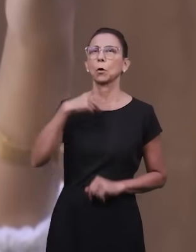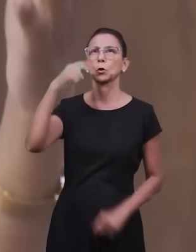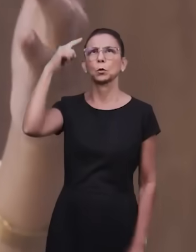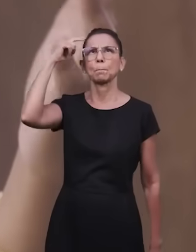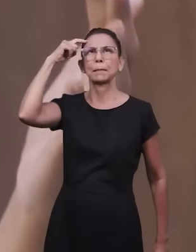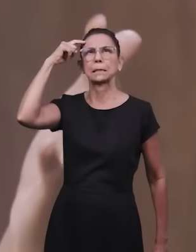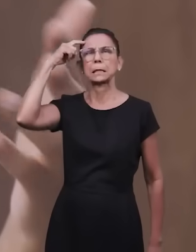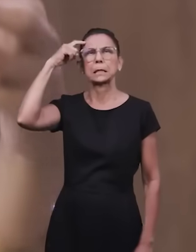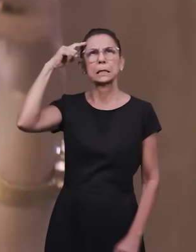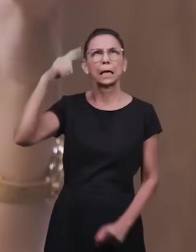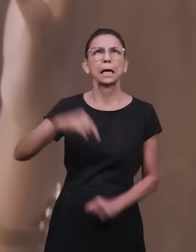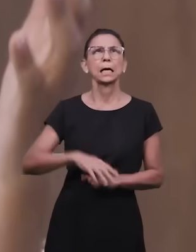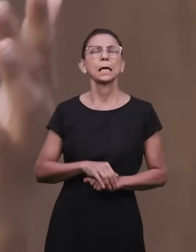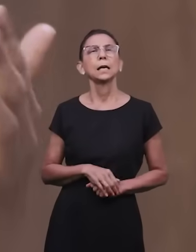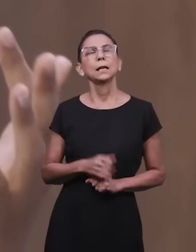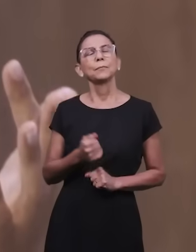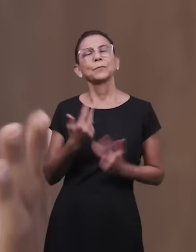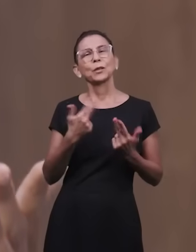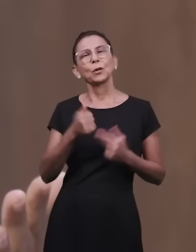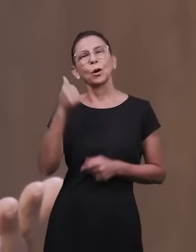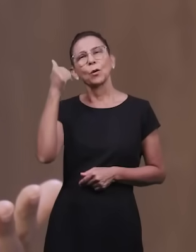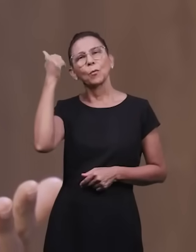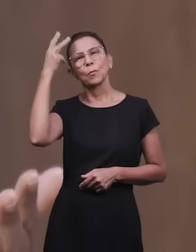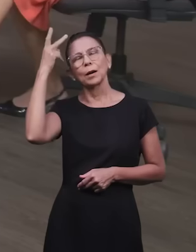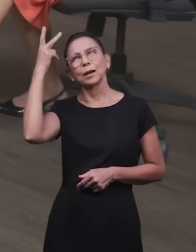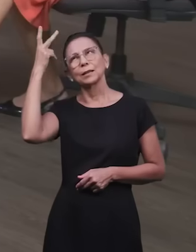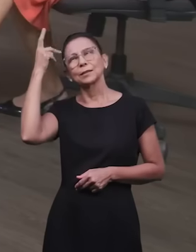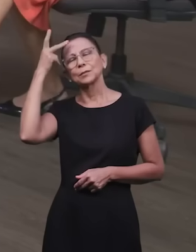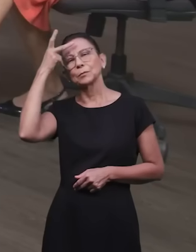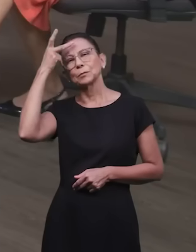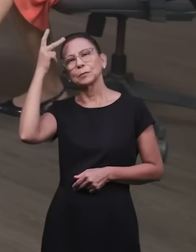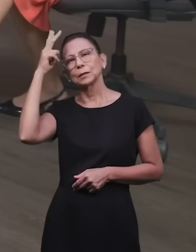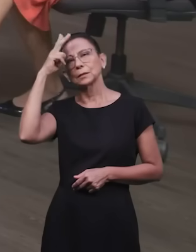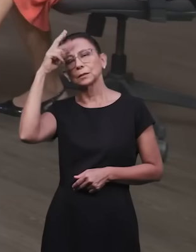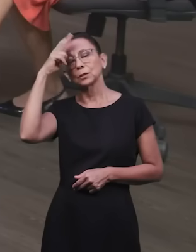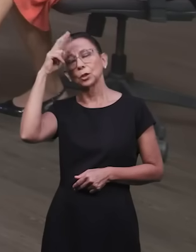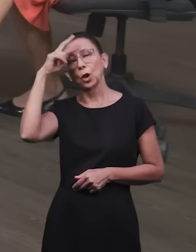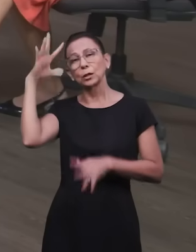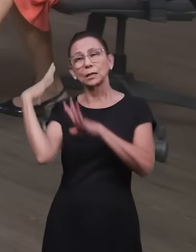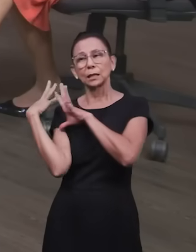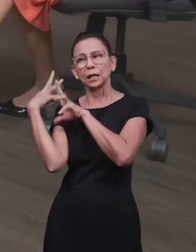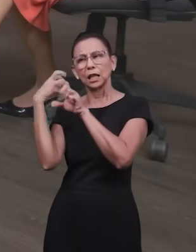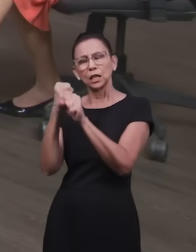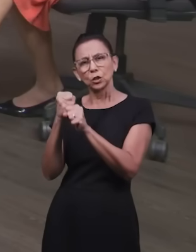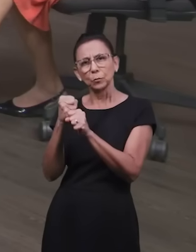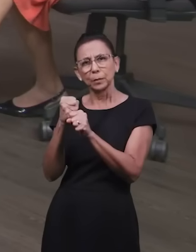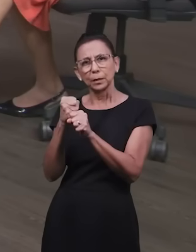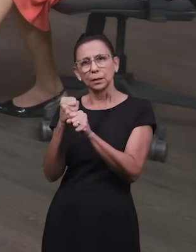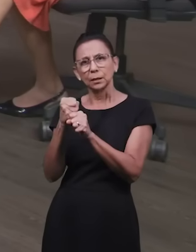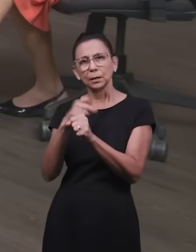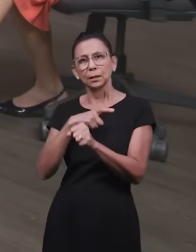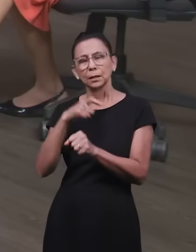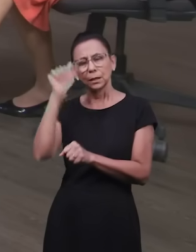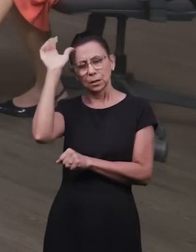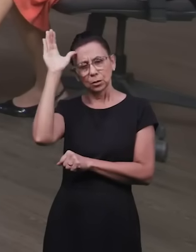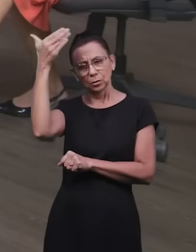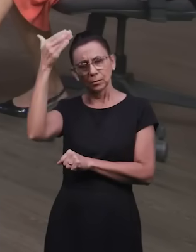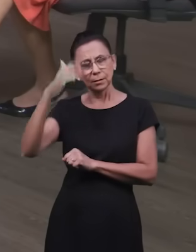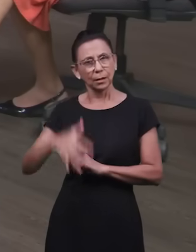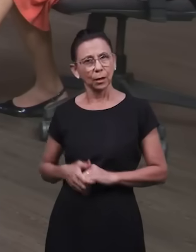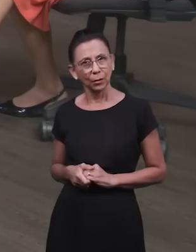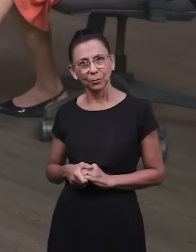uma sinopse que você tem que desenvolver aquela história, que você recebeu de alguém e assim você tem que viver. É a